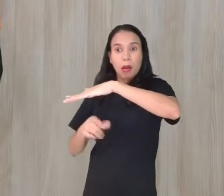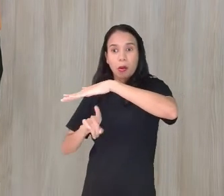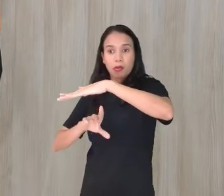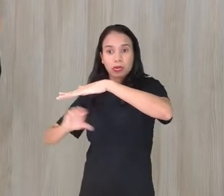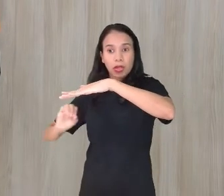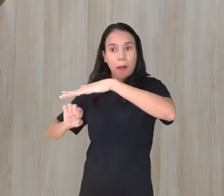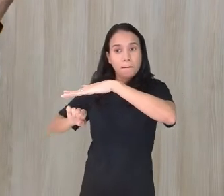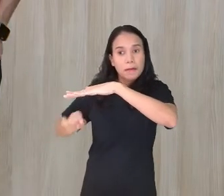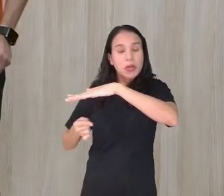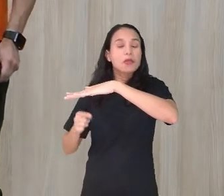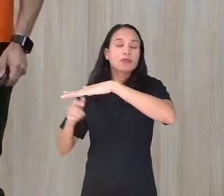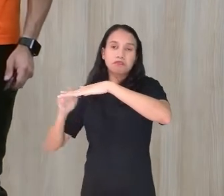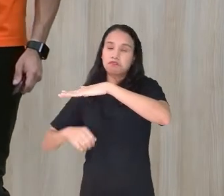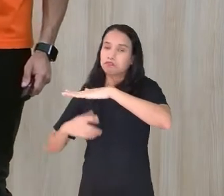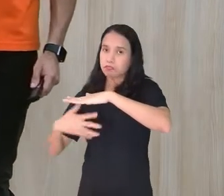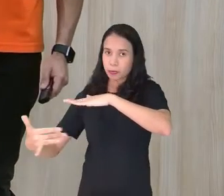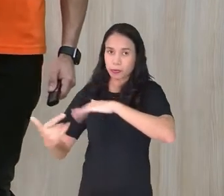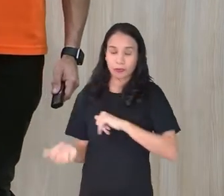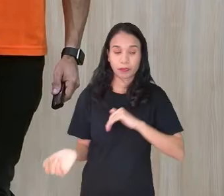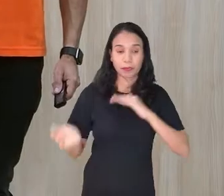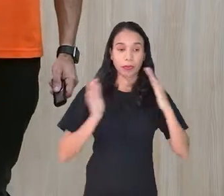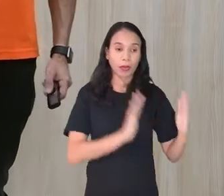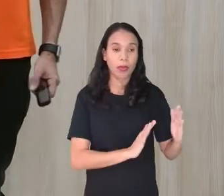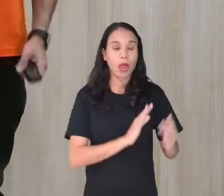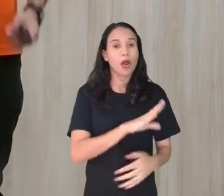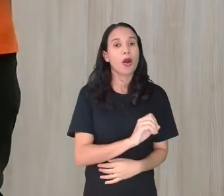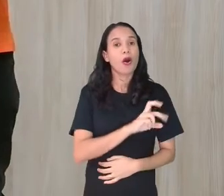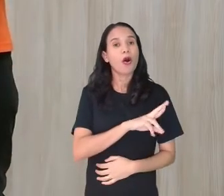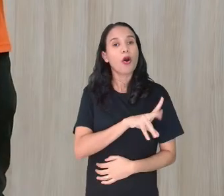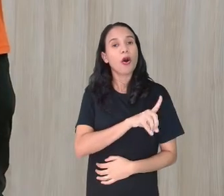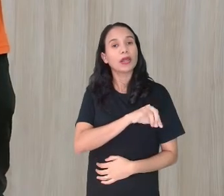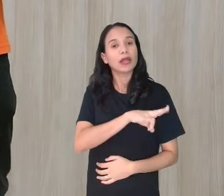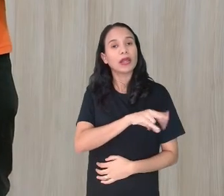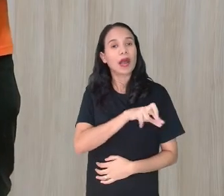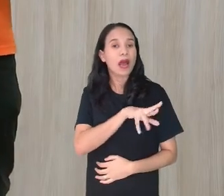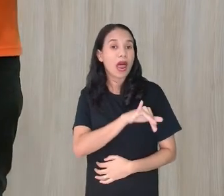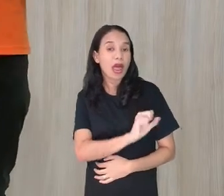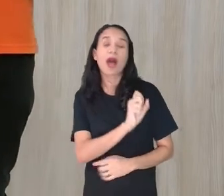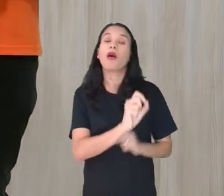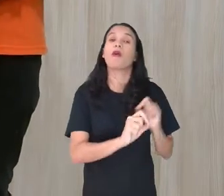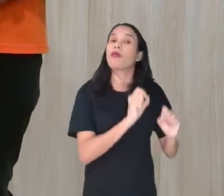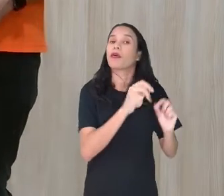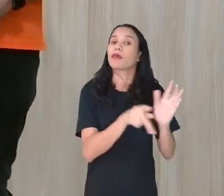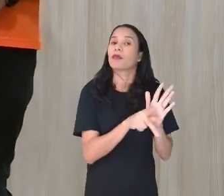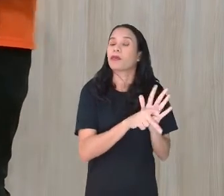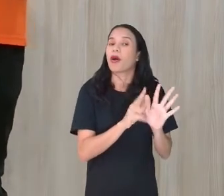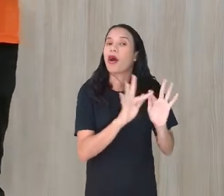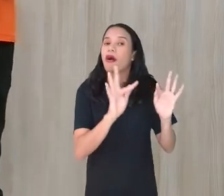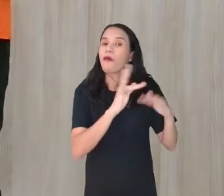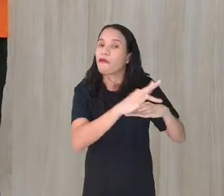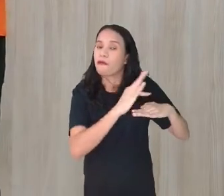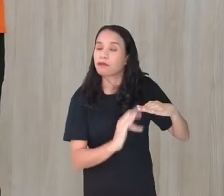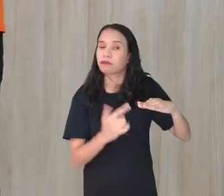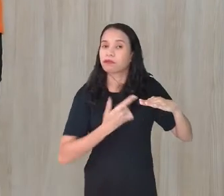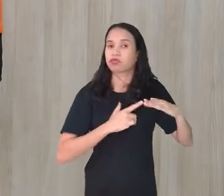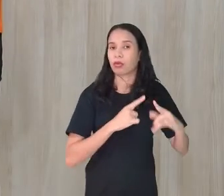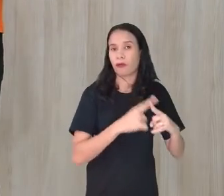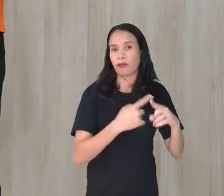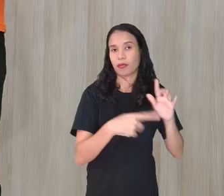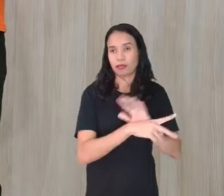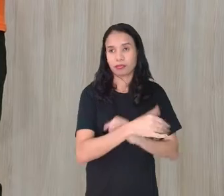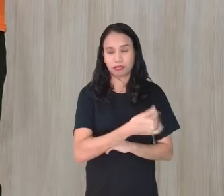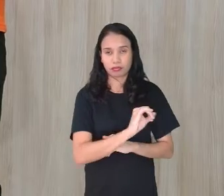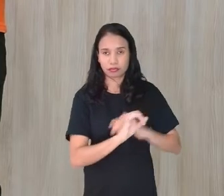diante, tá bom? E o que são frações ordinárias? São frações que não têm um múltiplo de 10